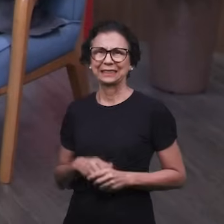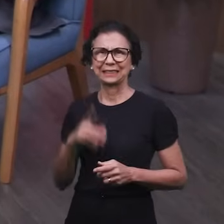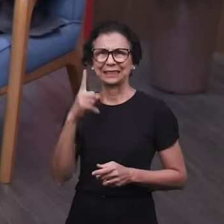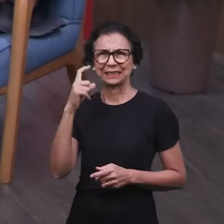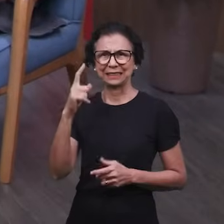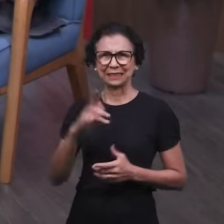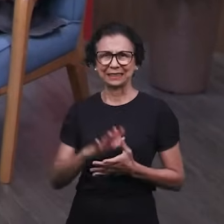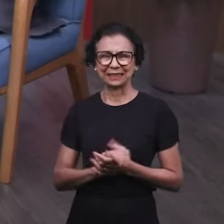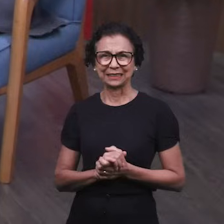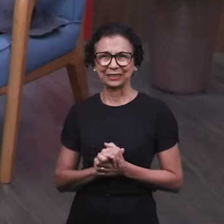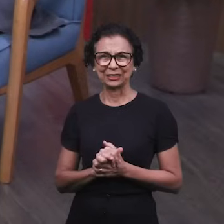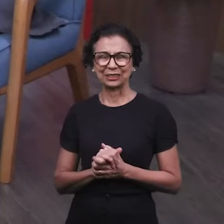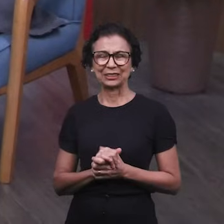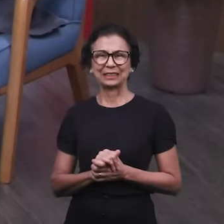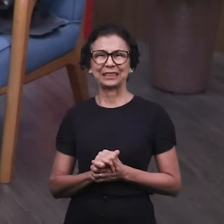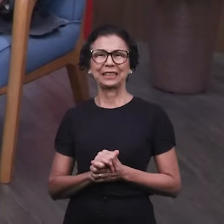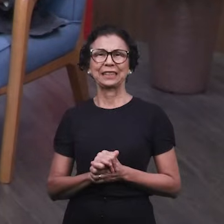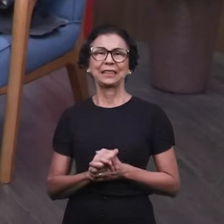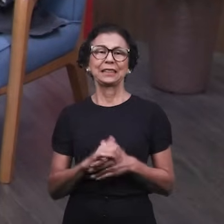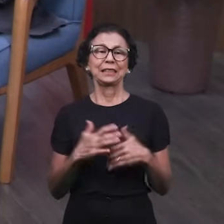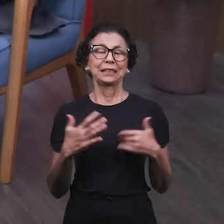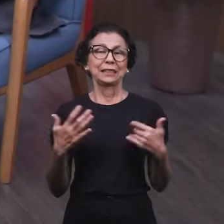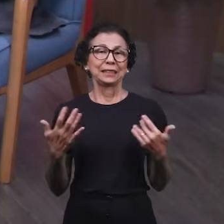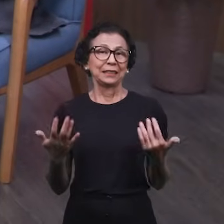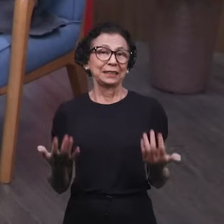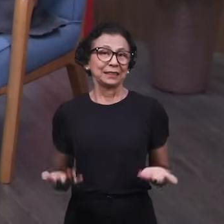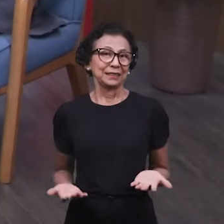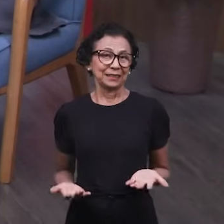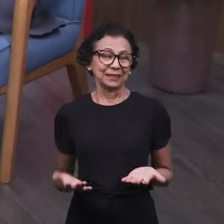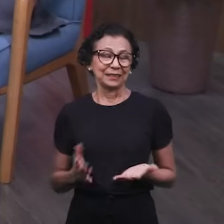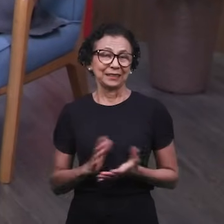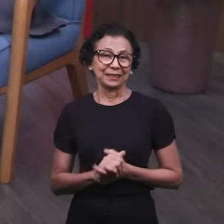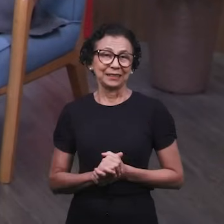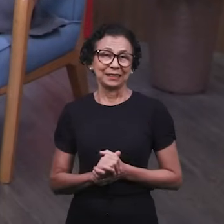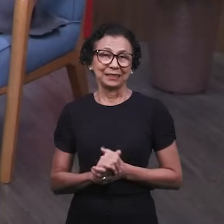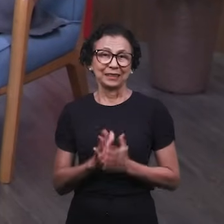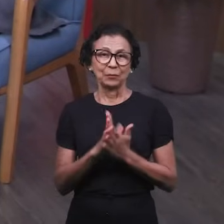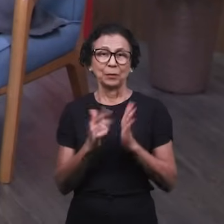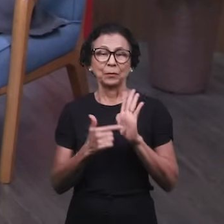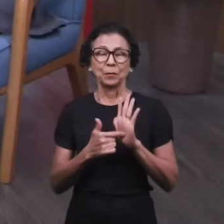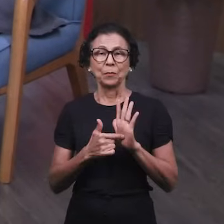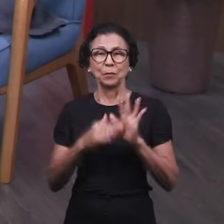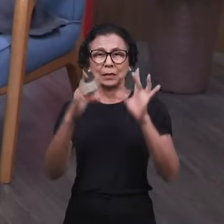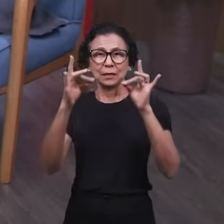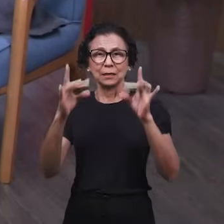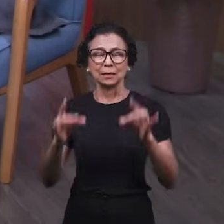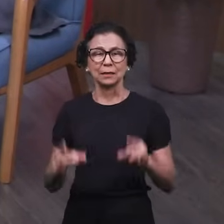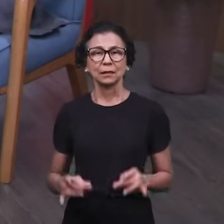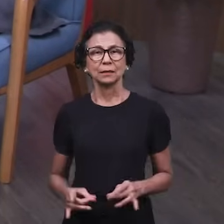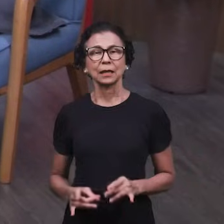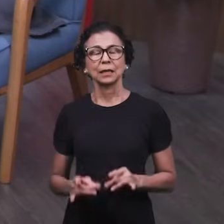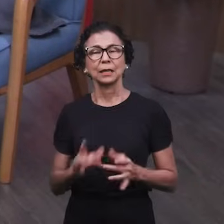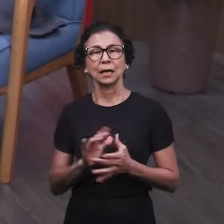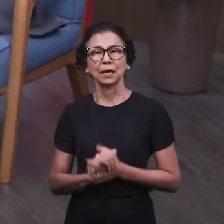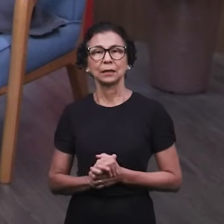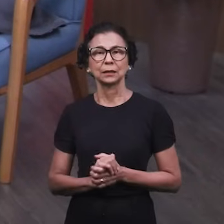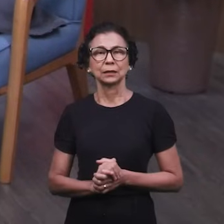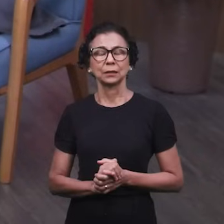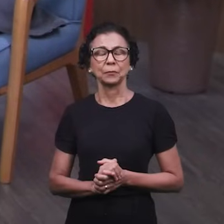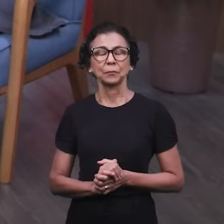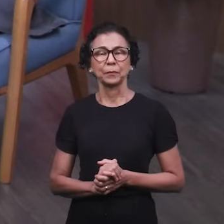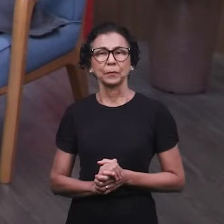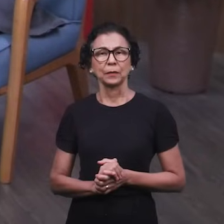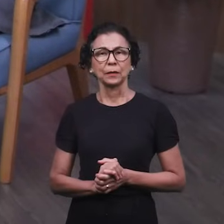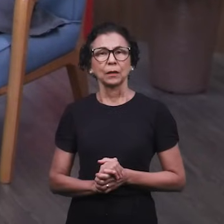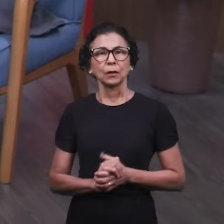a armadura de Golias, inclusive o peso da armadura dele. Né? E Davi foi com uma pedra, mas ele foi em nome